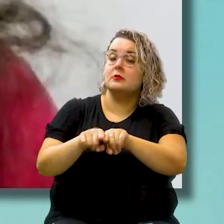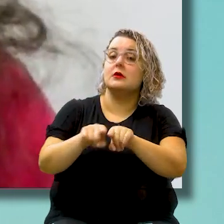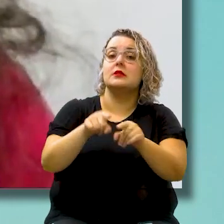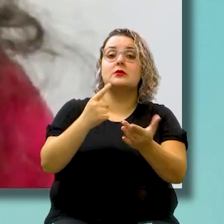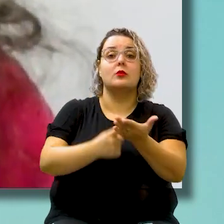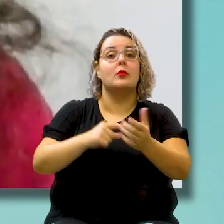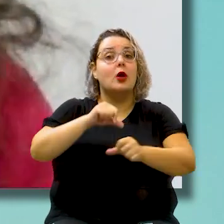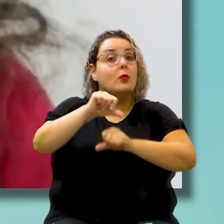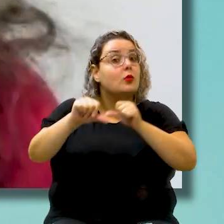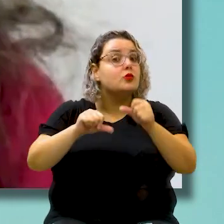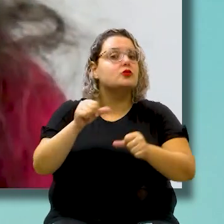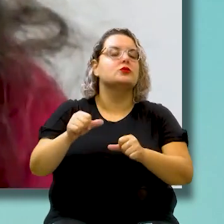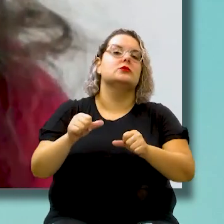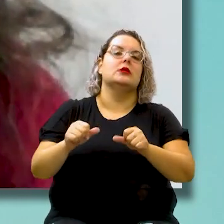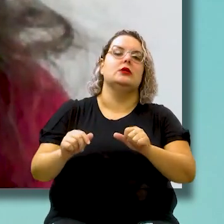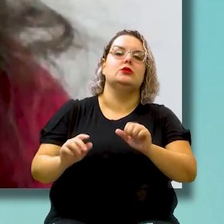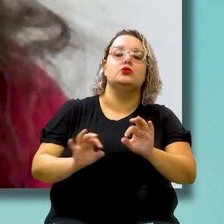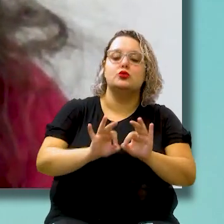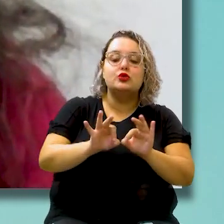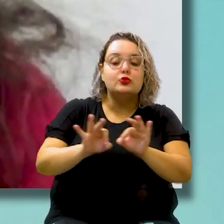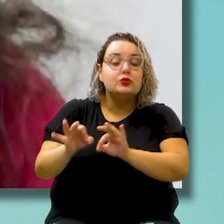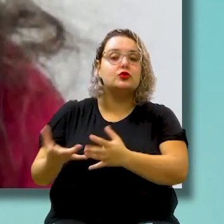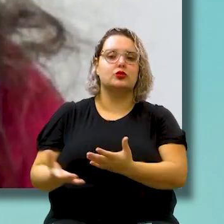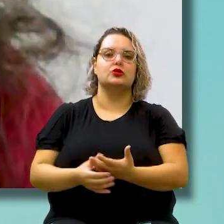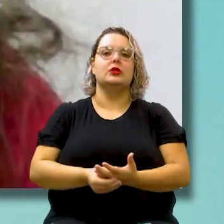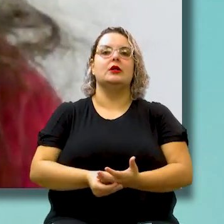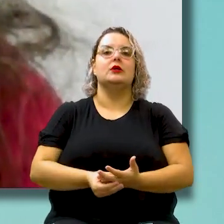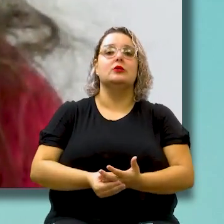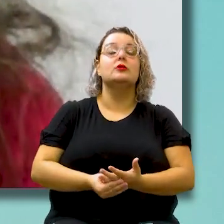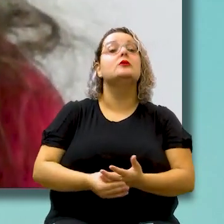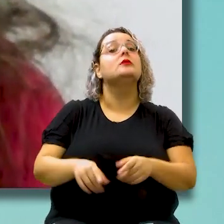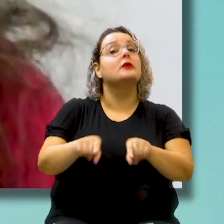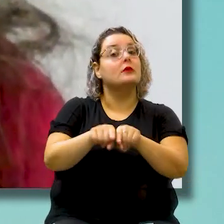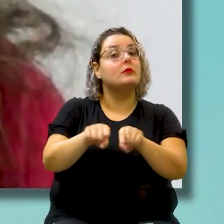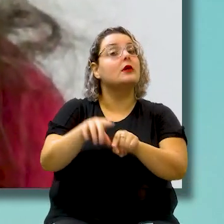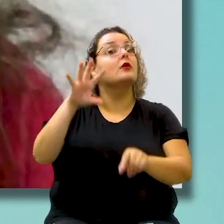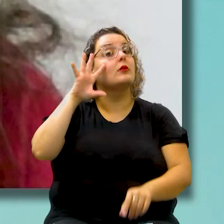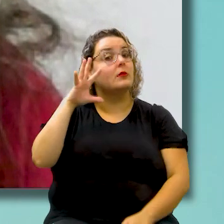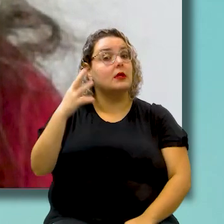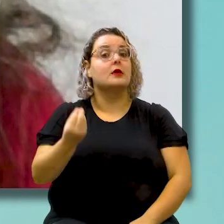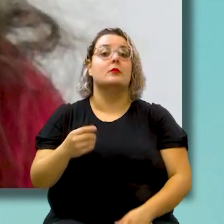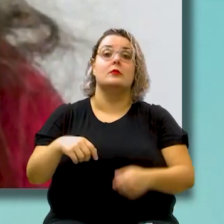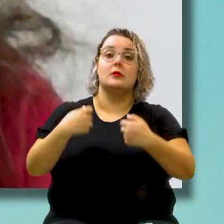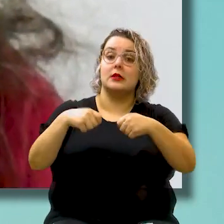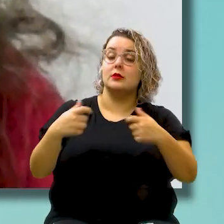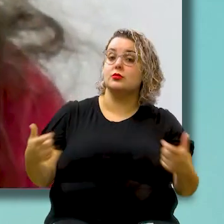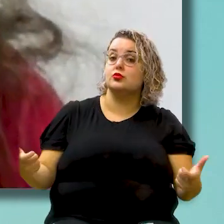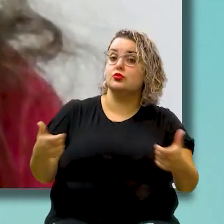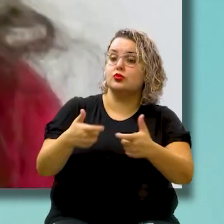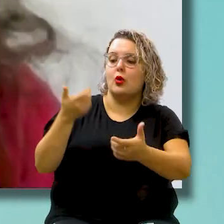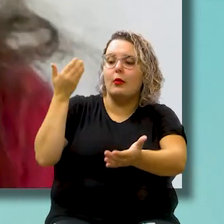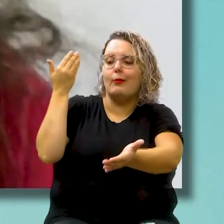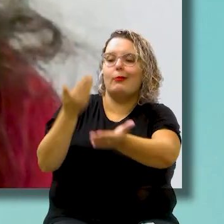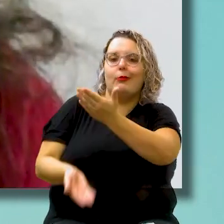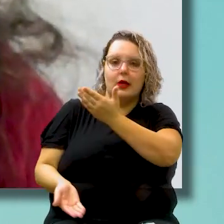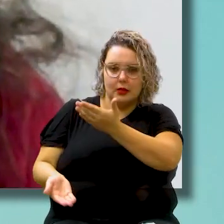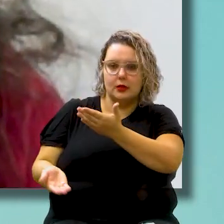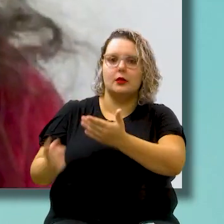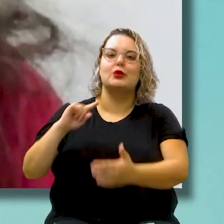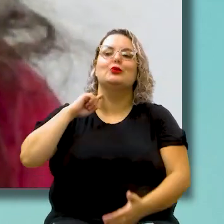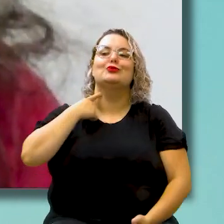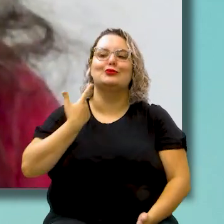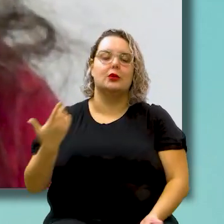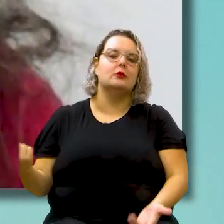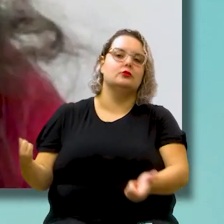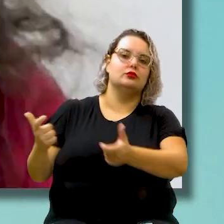se comprometendo a mudar seus projetos, seus designs, também estão compreendendo que é preciso a gente reduzir o desperdício, reduzir